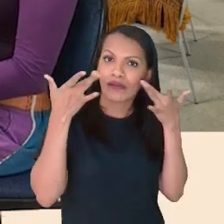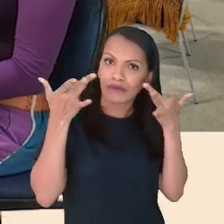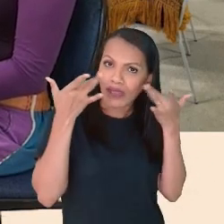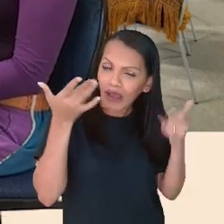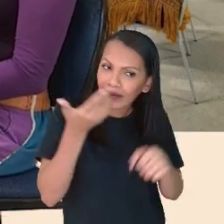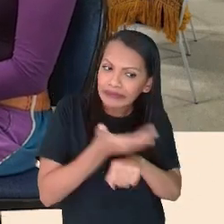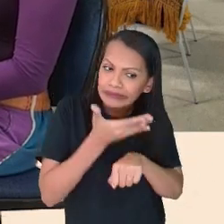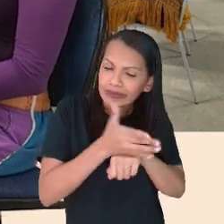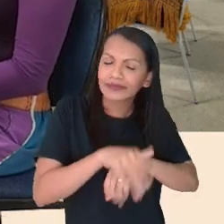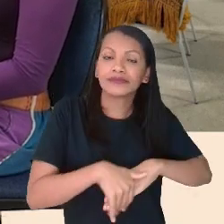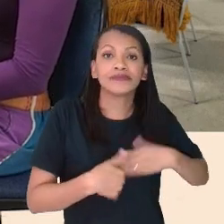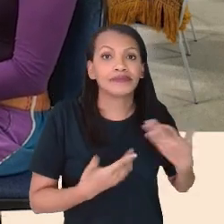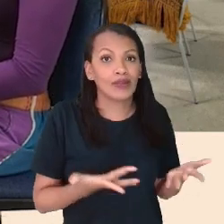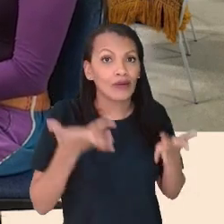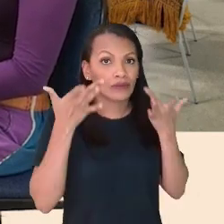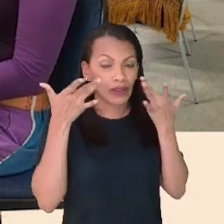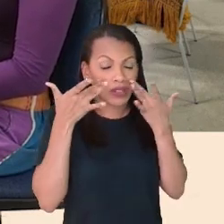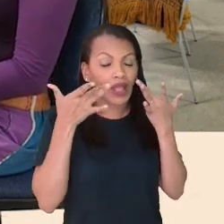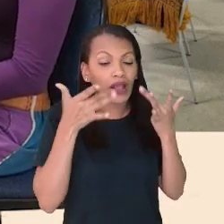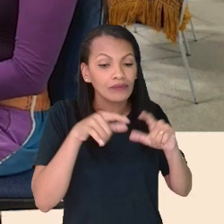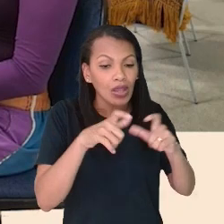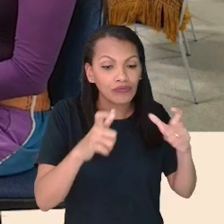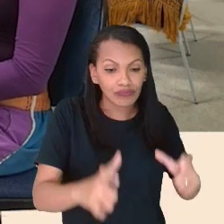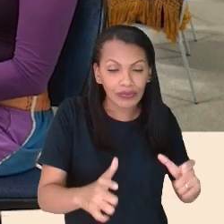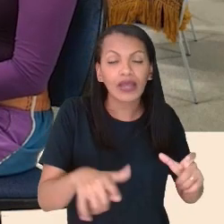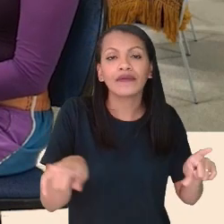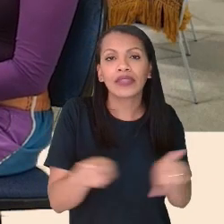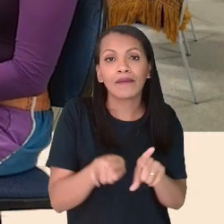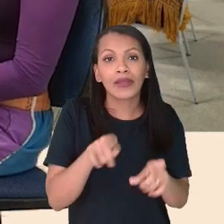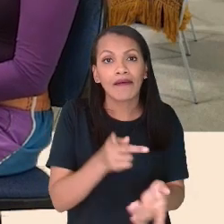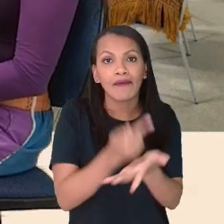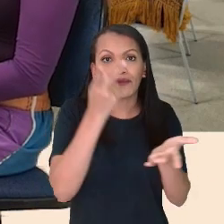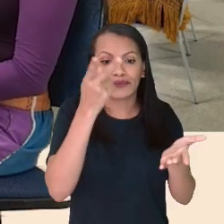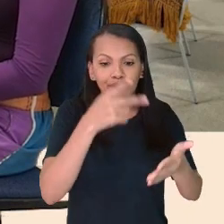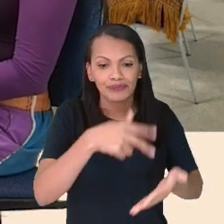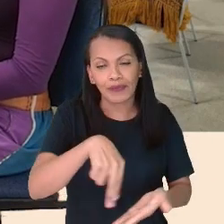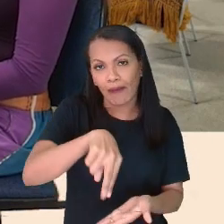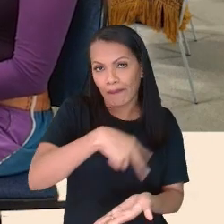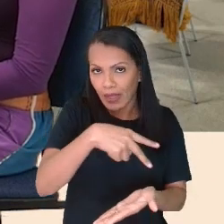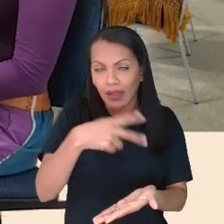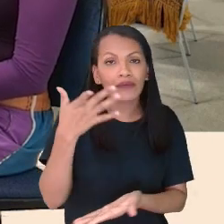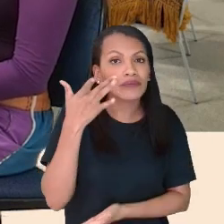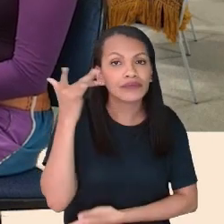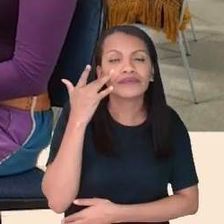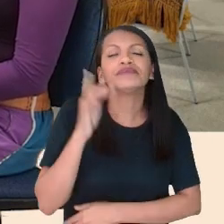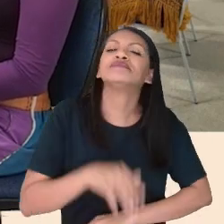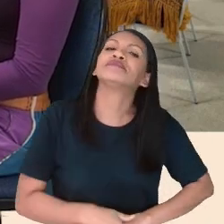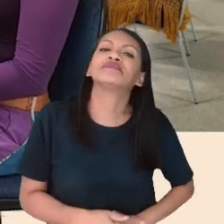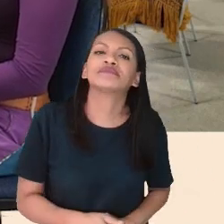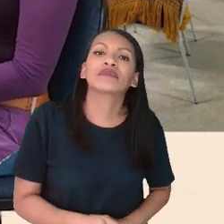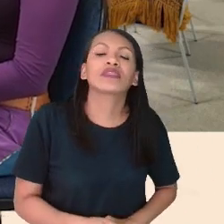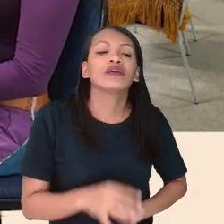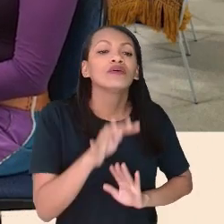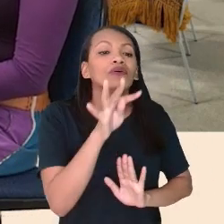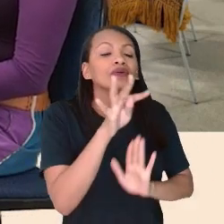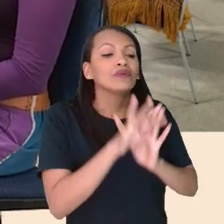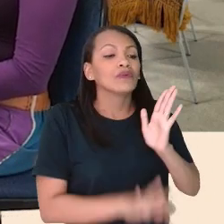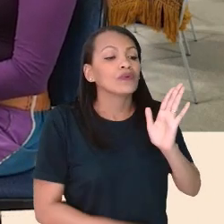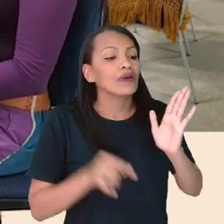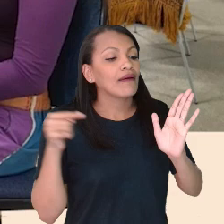né? E do teatro em si, da peça acontecendo. Essa questão do texto,